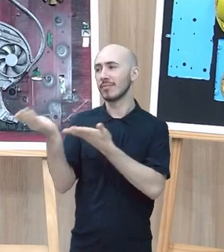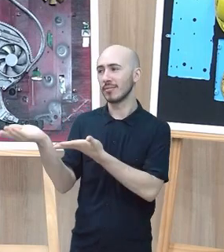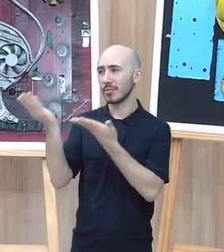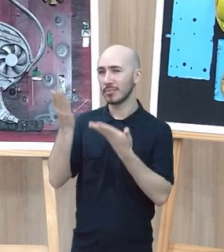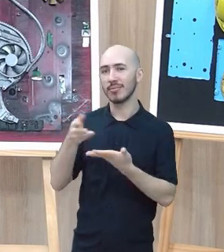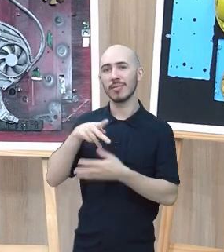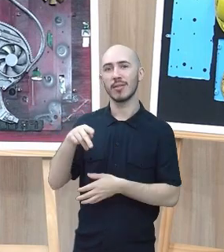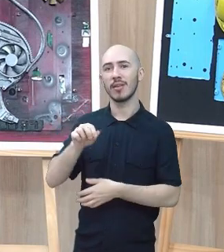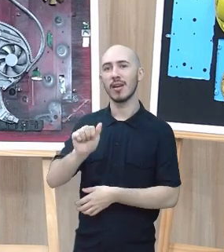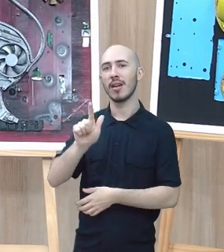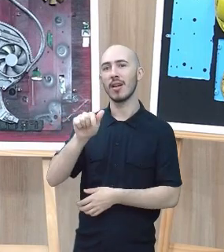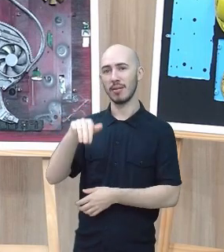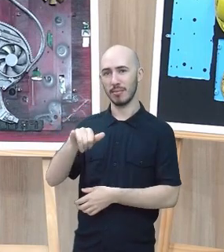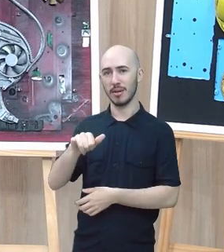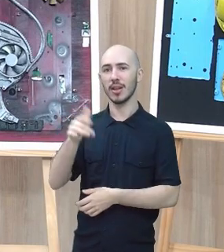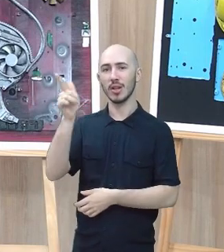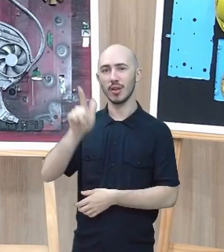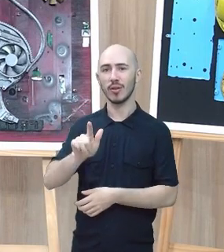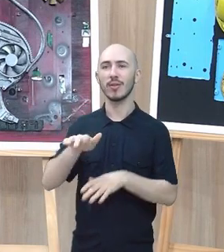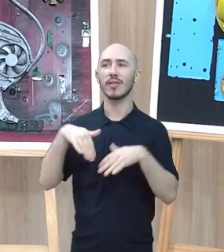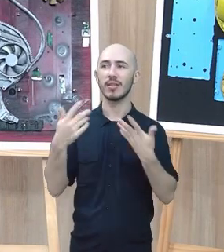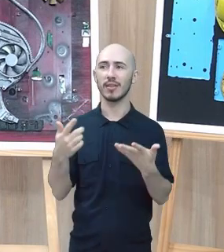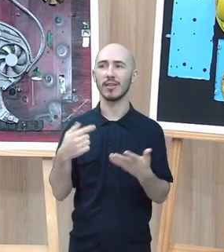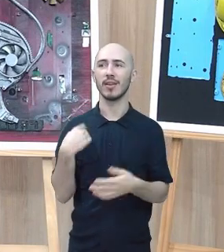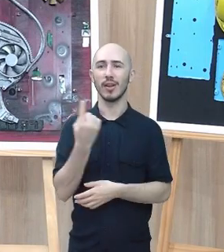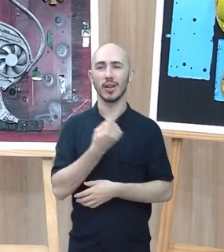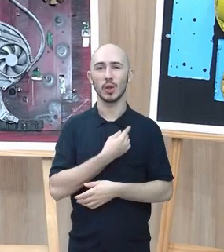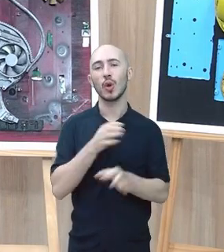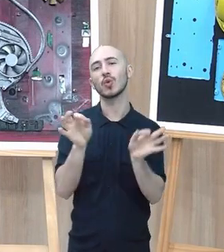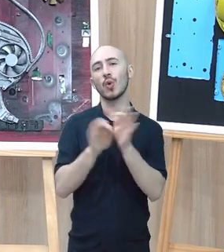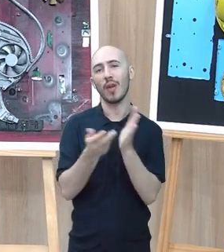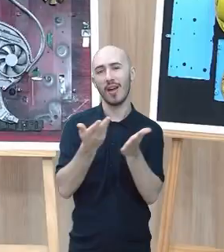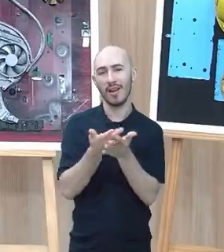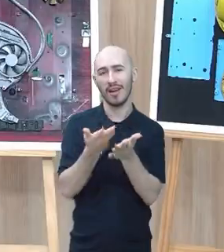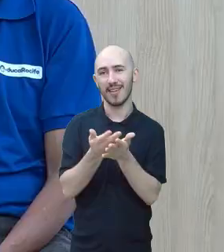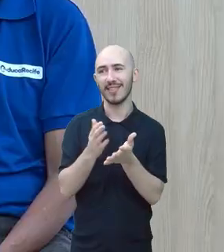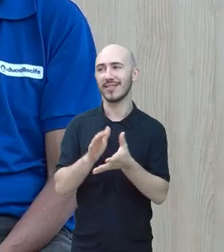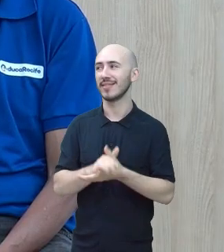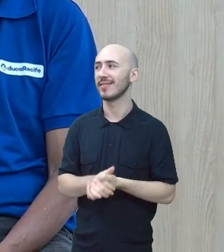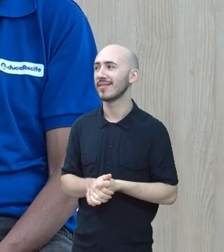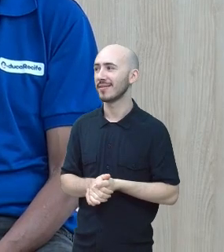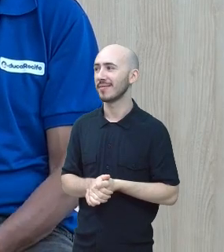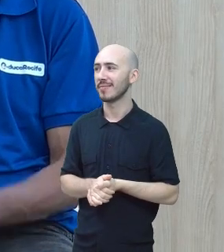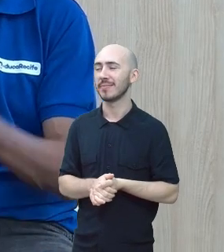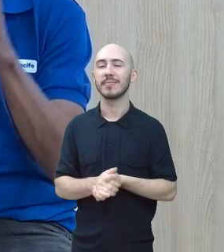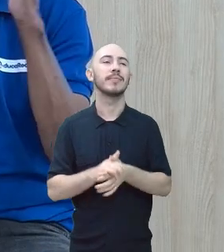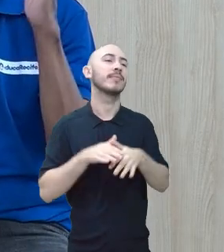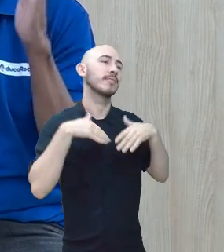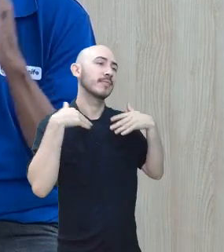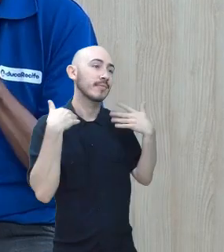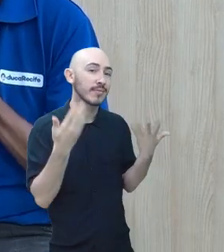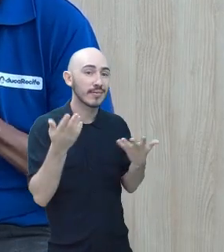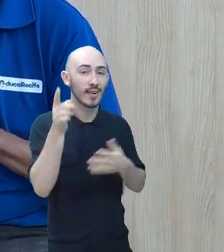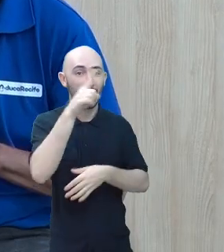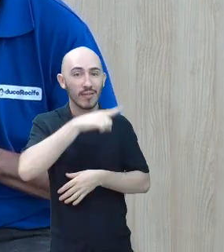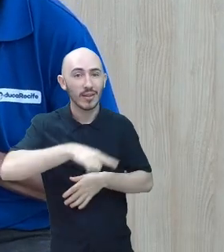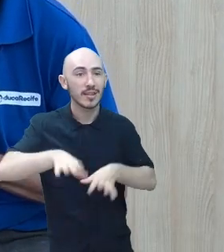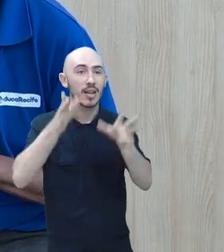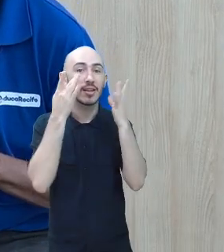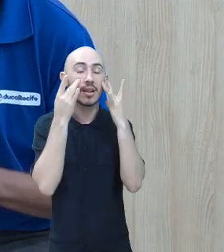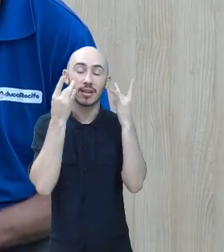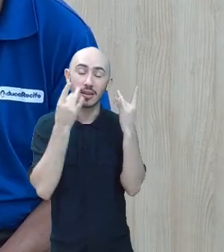professor Alami aí e a gente chega ao fim dessa aula. Então, gente, presta